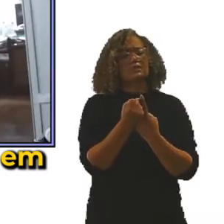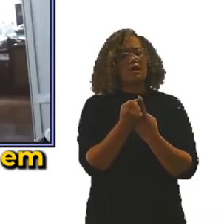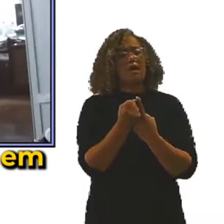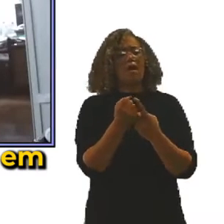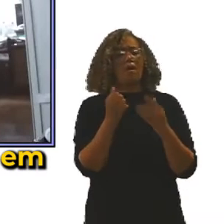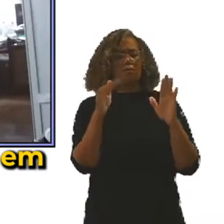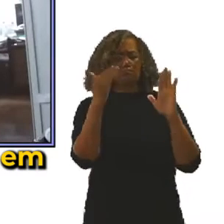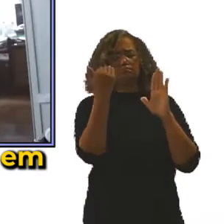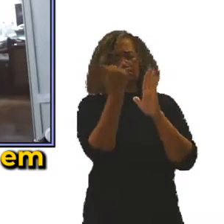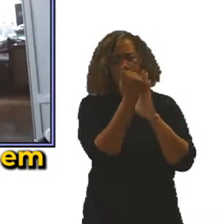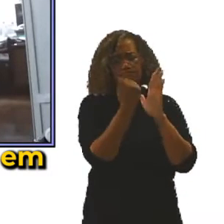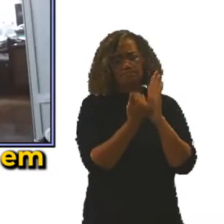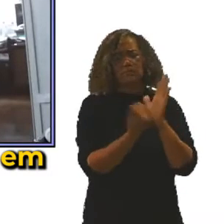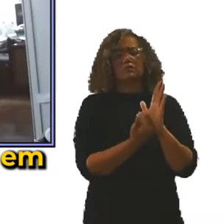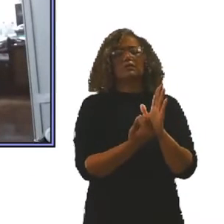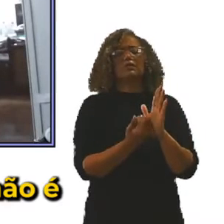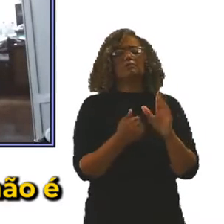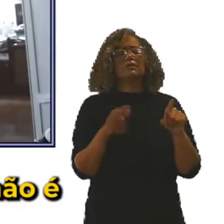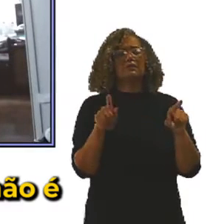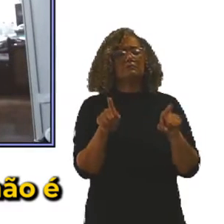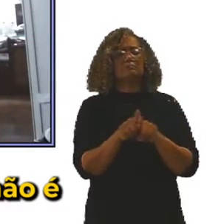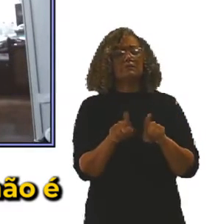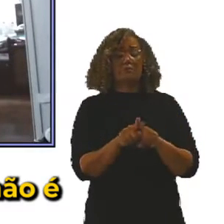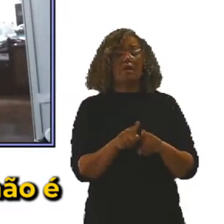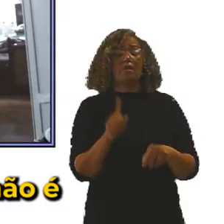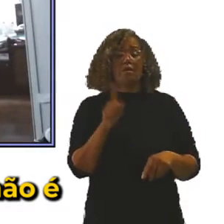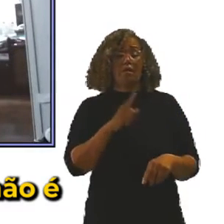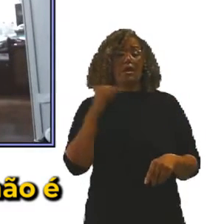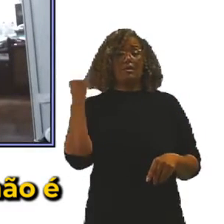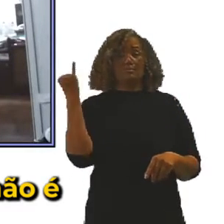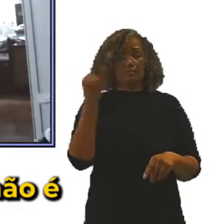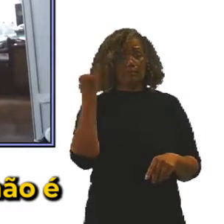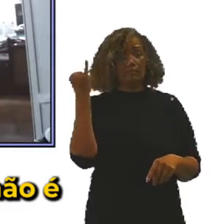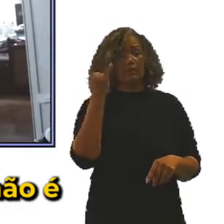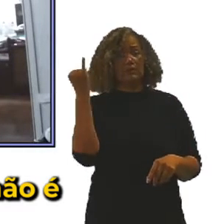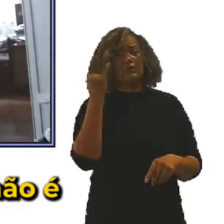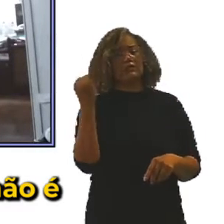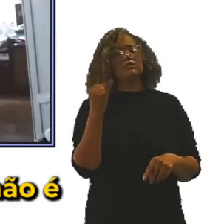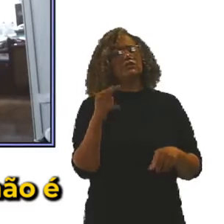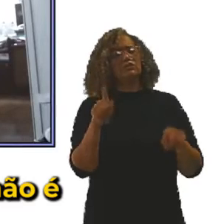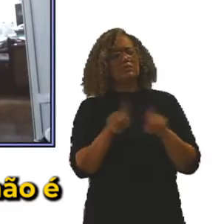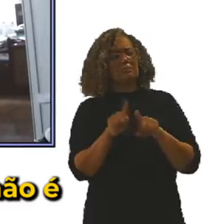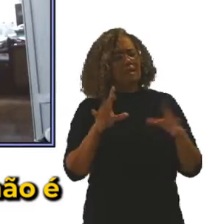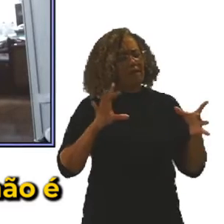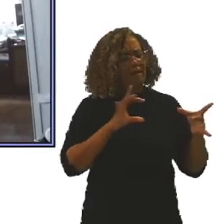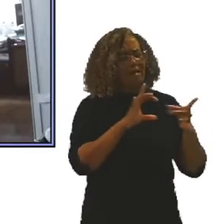direitos sociais e processos reivindicatórios, portanto, está diretamente